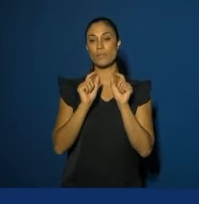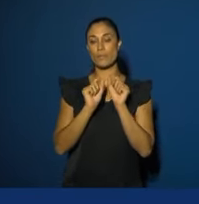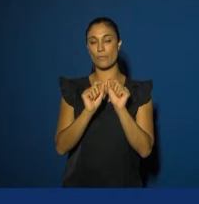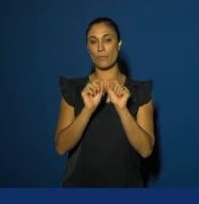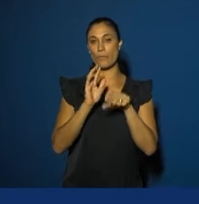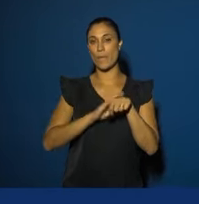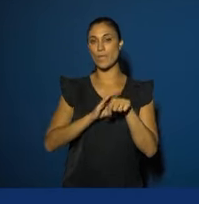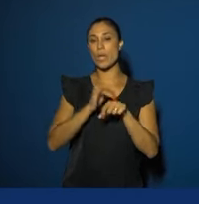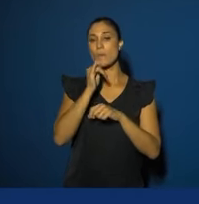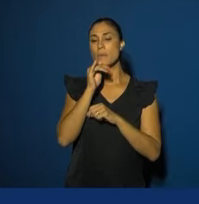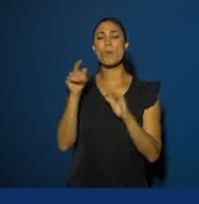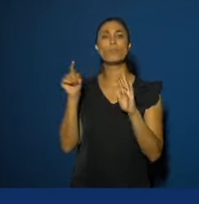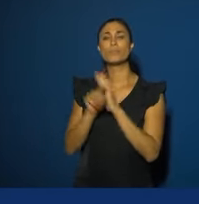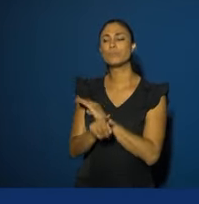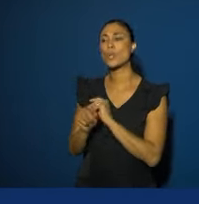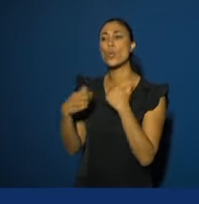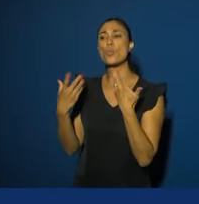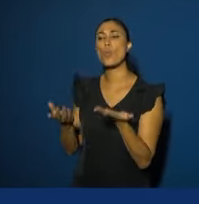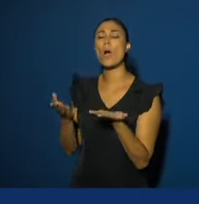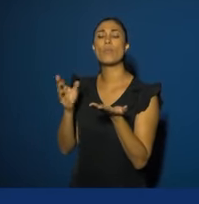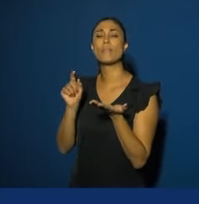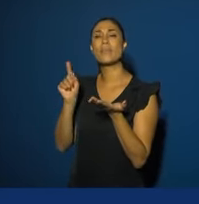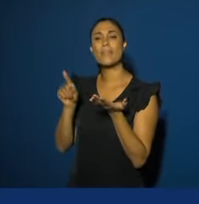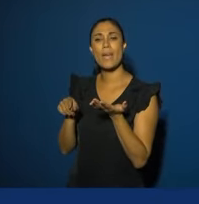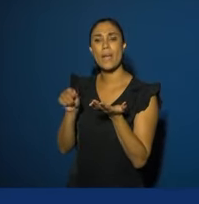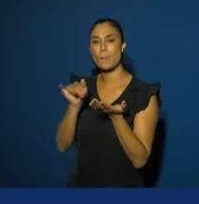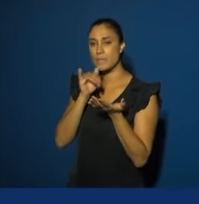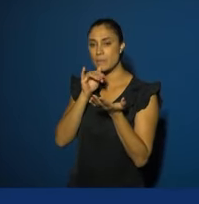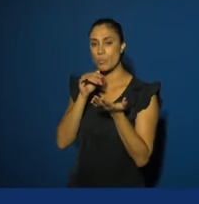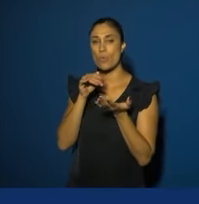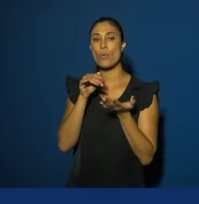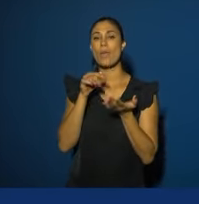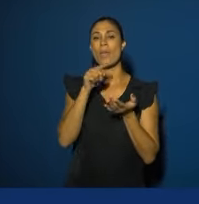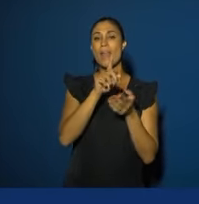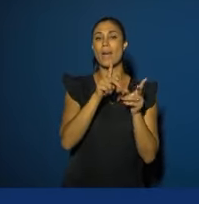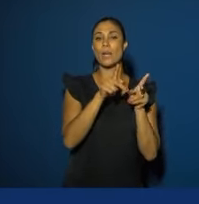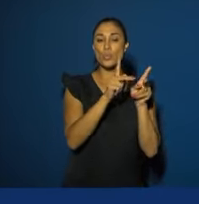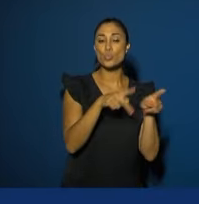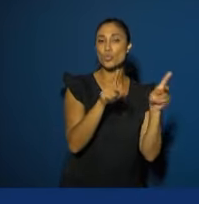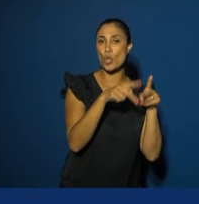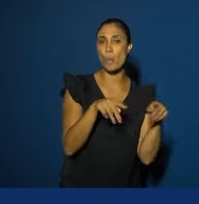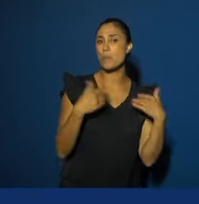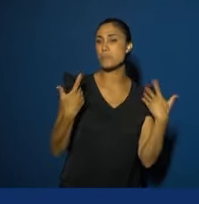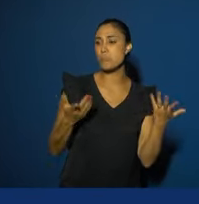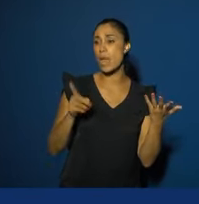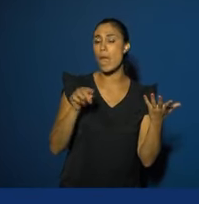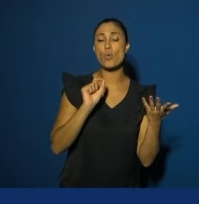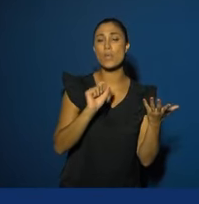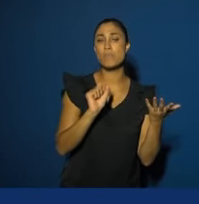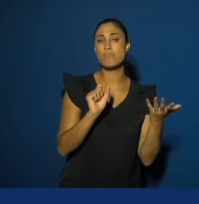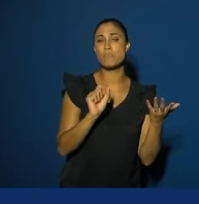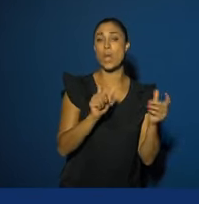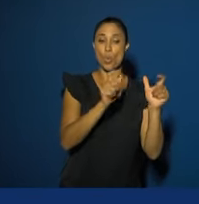antropólogo falava assim qual é a função do shopping não é só de comprar a função do shopping é as pessoas se encontrarem estarem junto com a